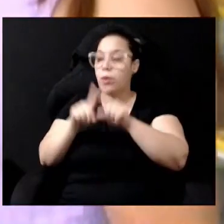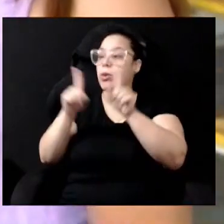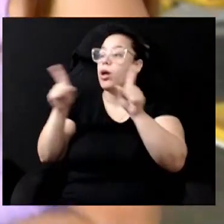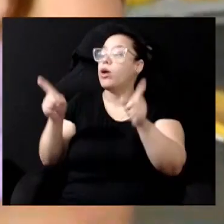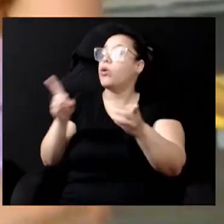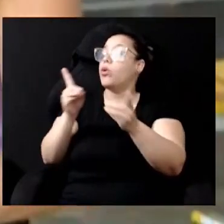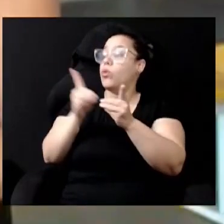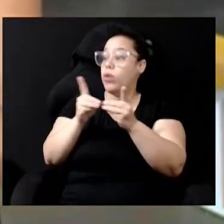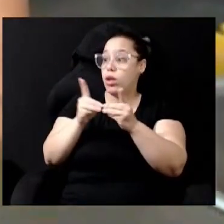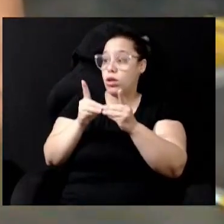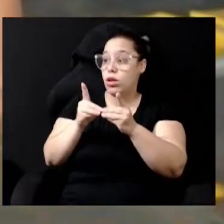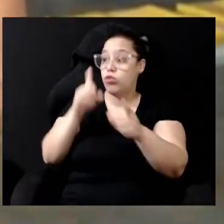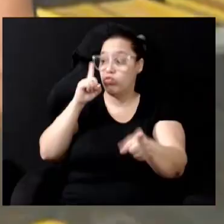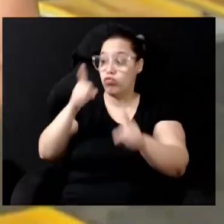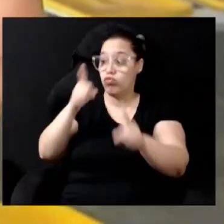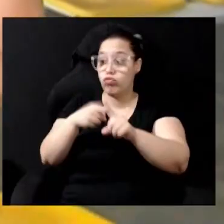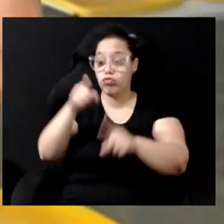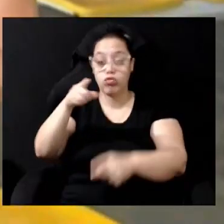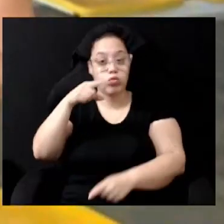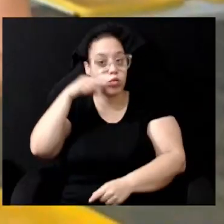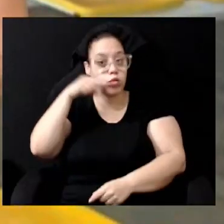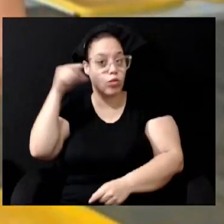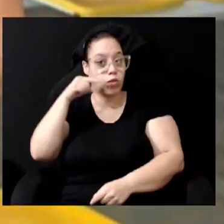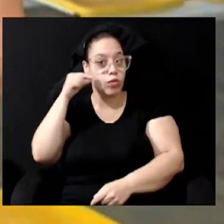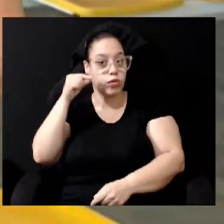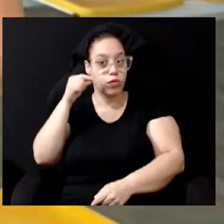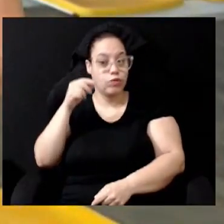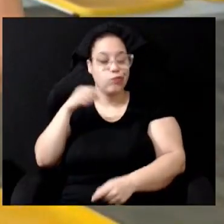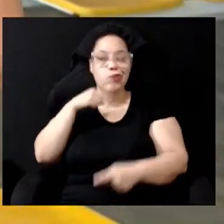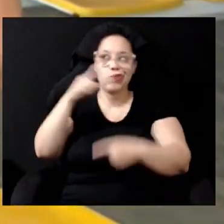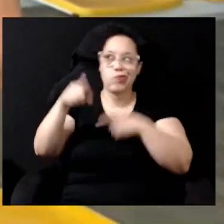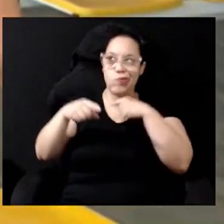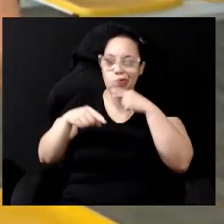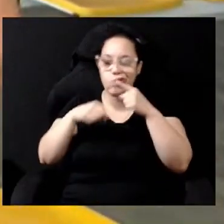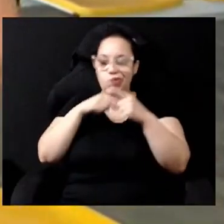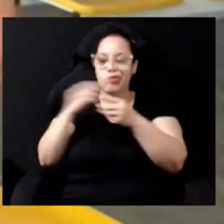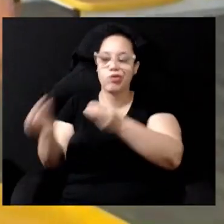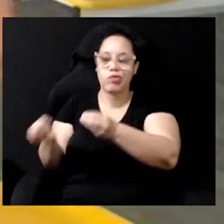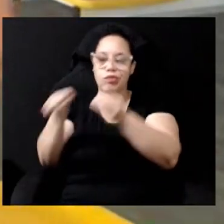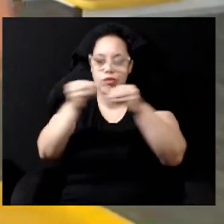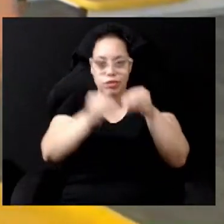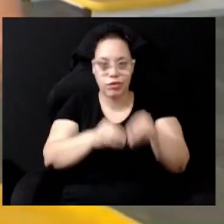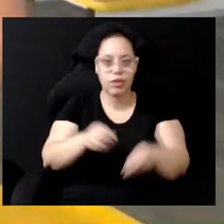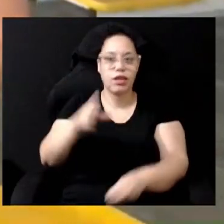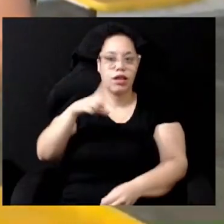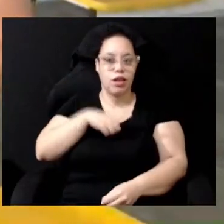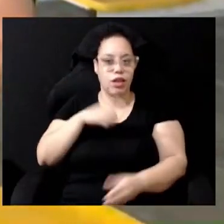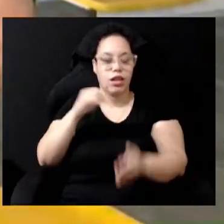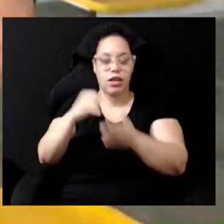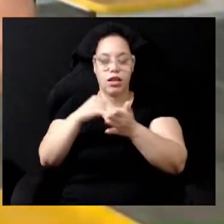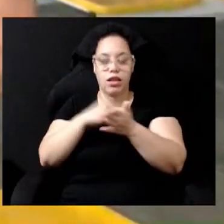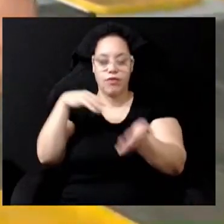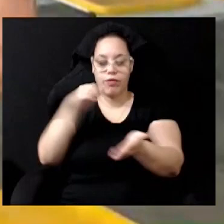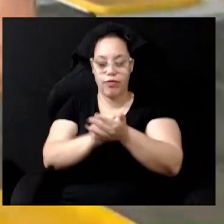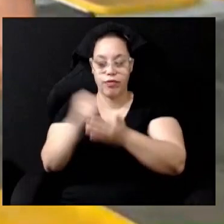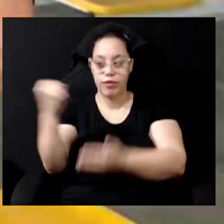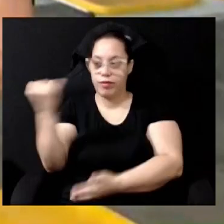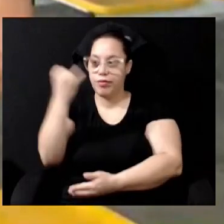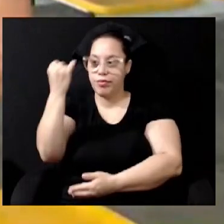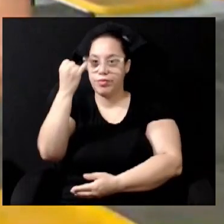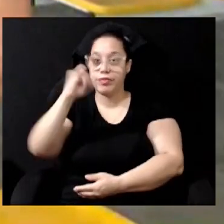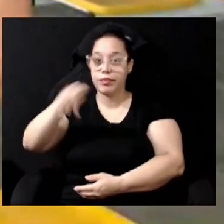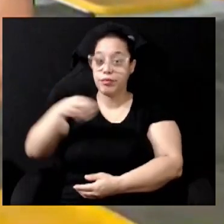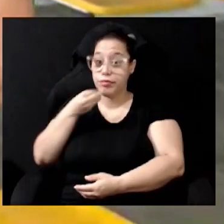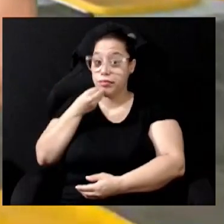objetivo, né? Então você que tem um gatinho e ainda está na dúvida, traz porque tem vaga e é importante, né? Então aproveitando, já que a gente está falando